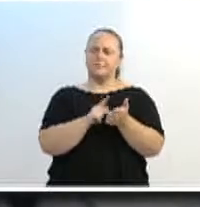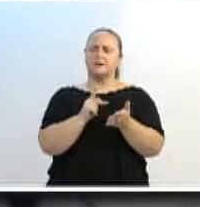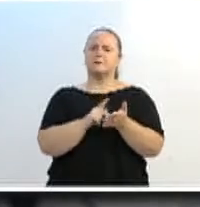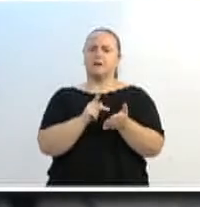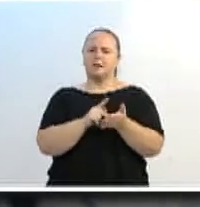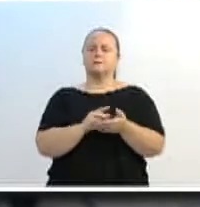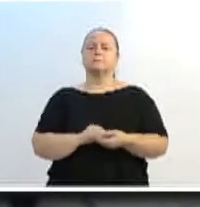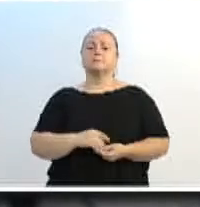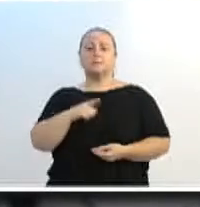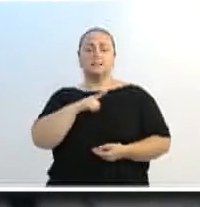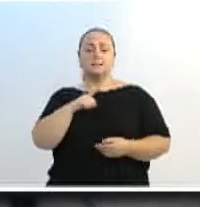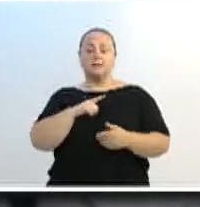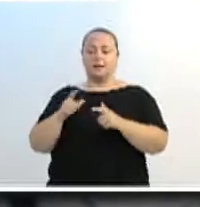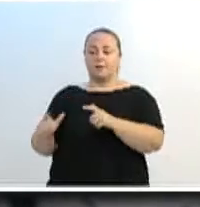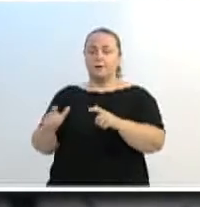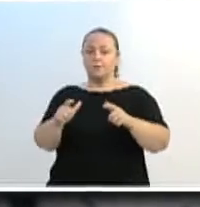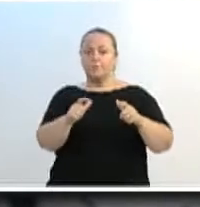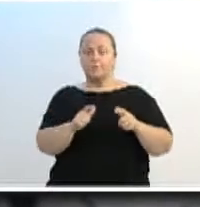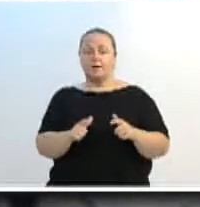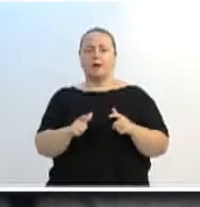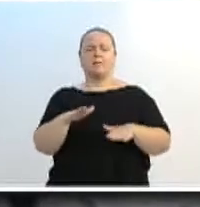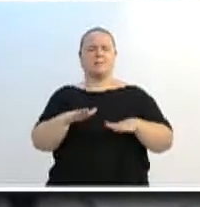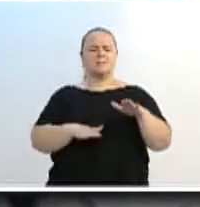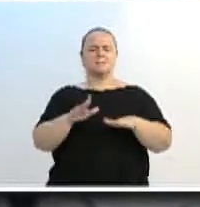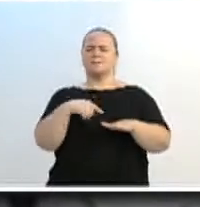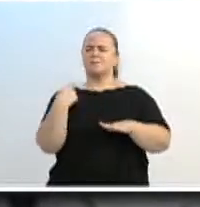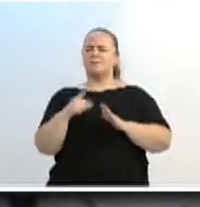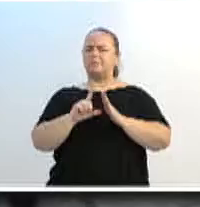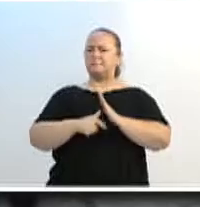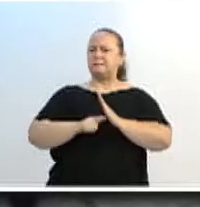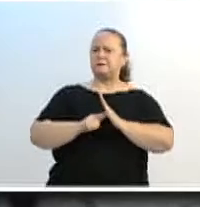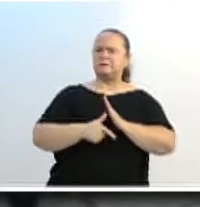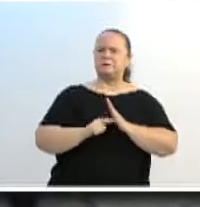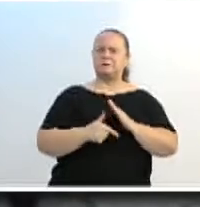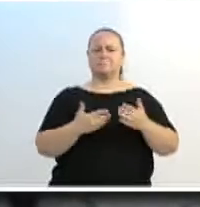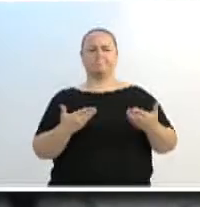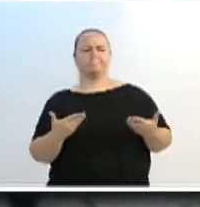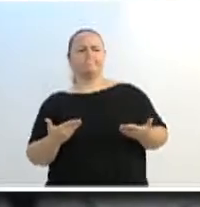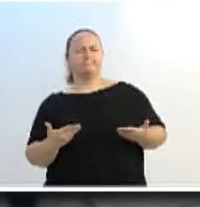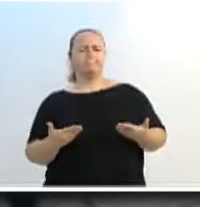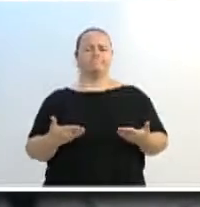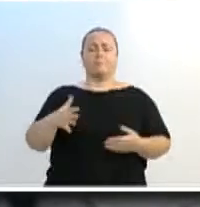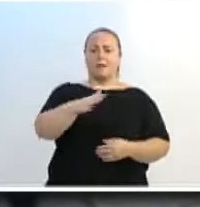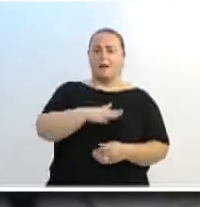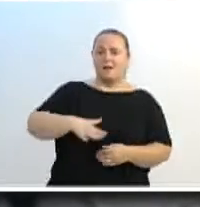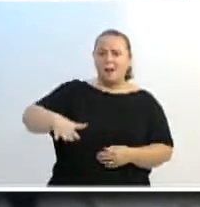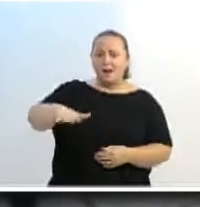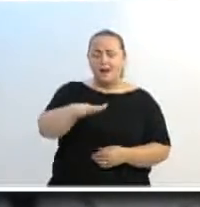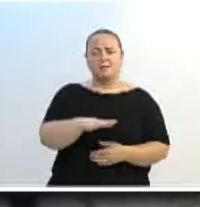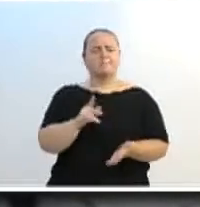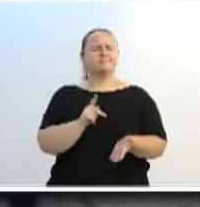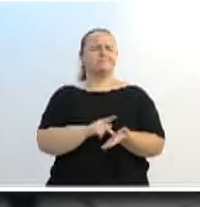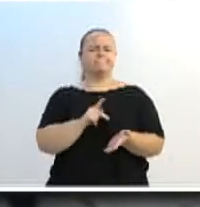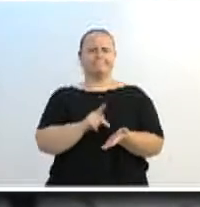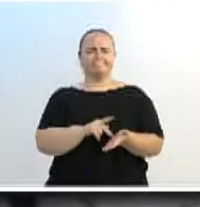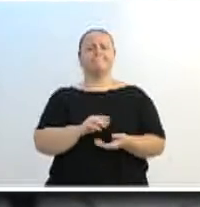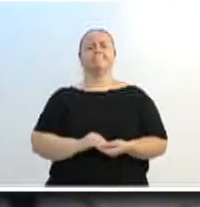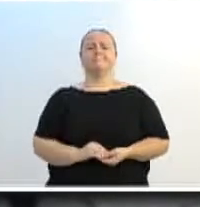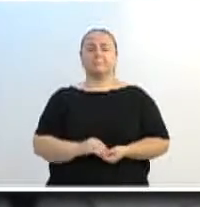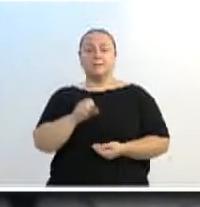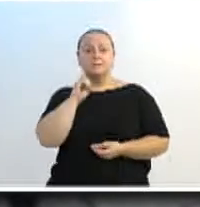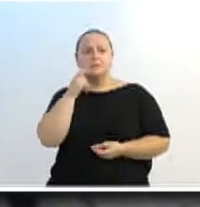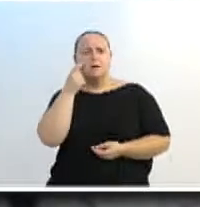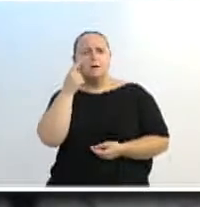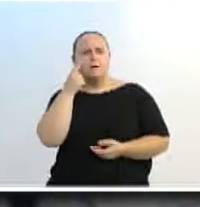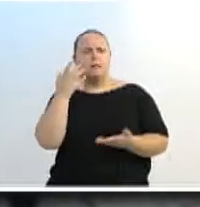dos ecopontos, né, do atraso da nossa cidade com relação a várias questões. Aliás, nessa área a gente nem se compara com Itajaí, com